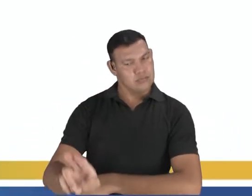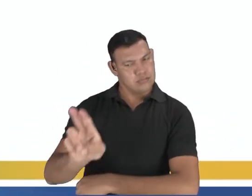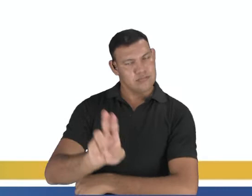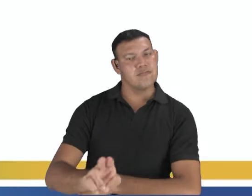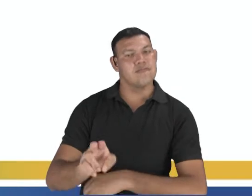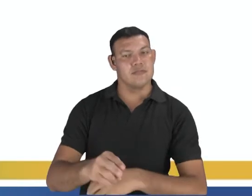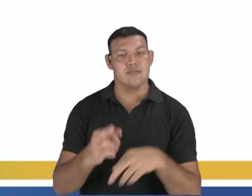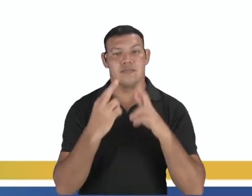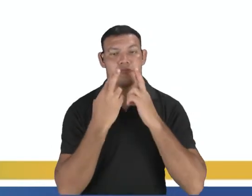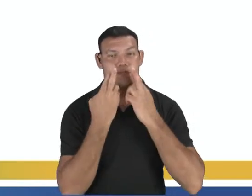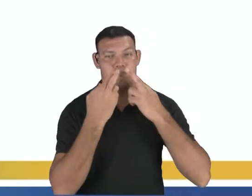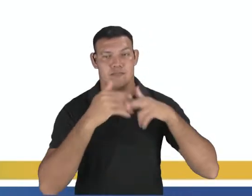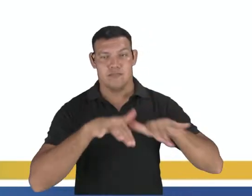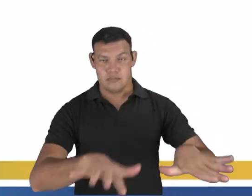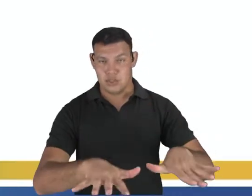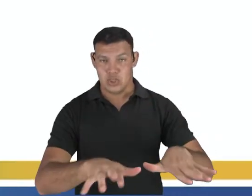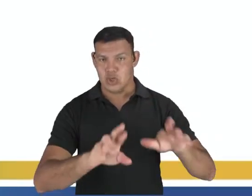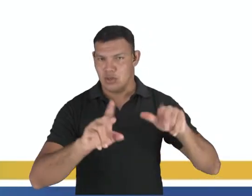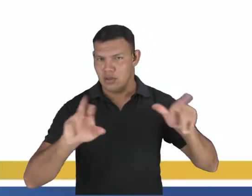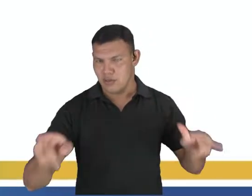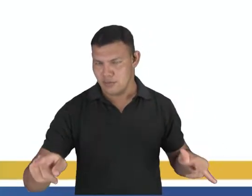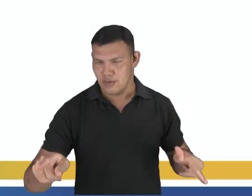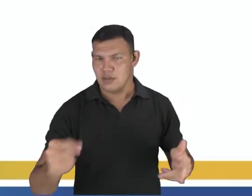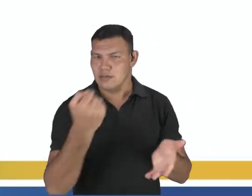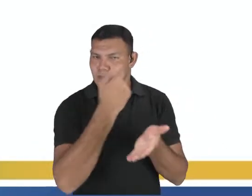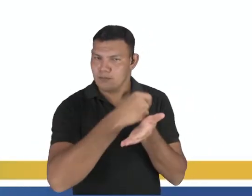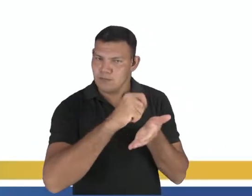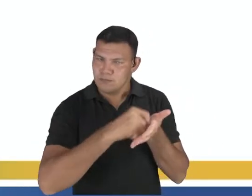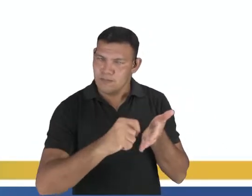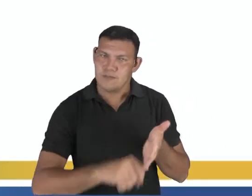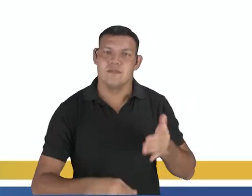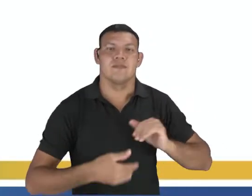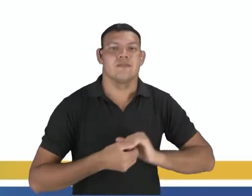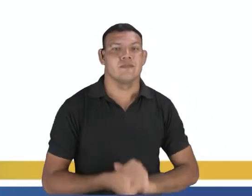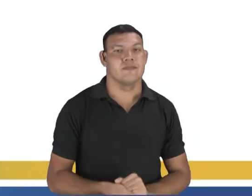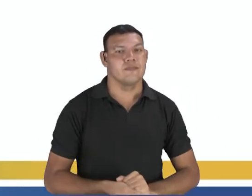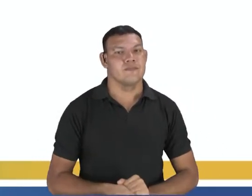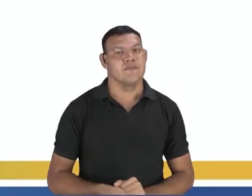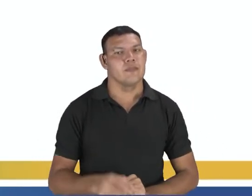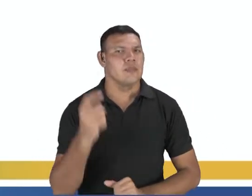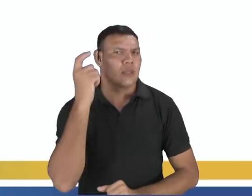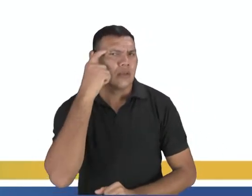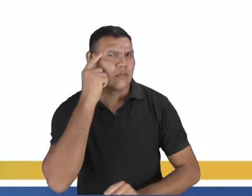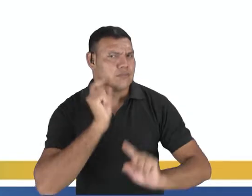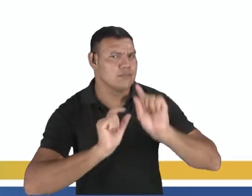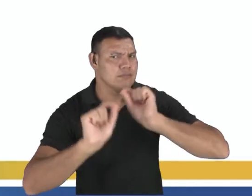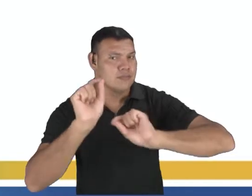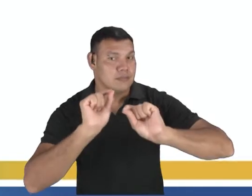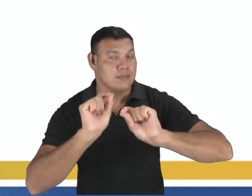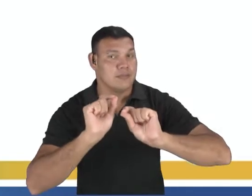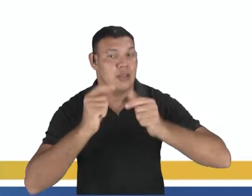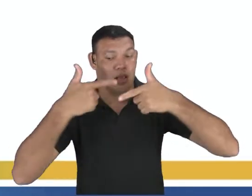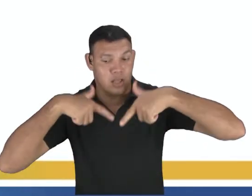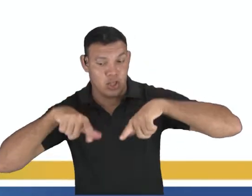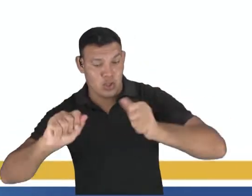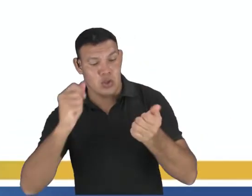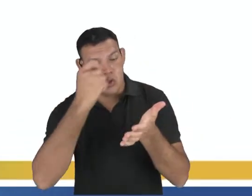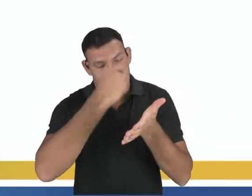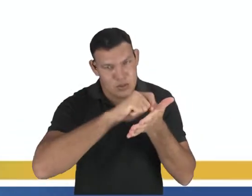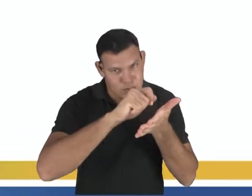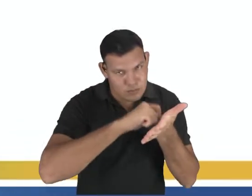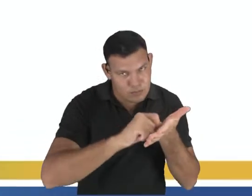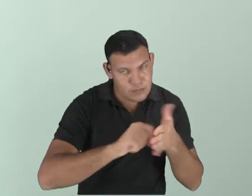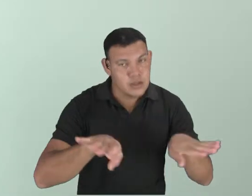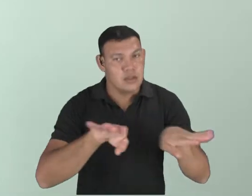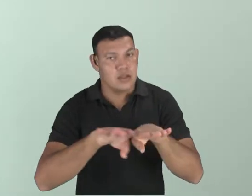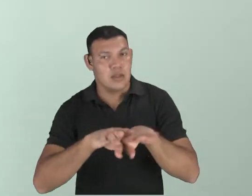daqueles usados na linguagem escrita. Então, o que nós devemos pensar? A linguagem escrita e